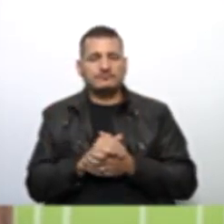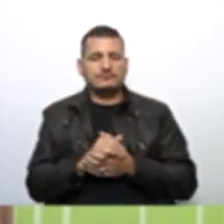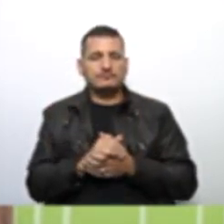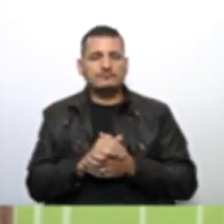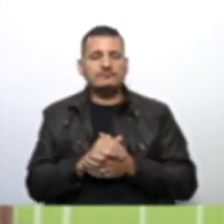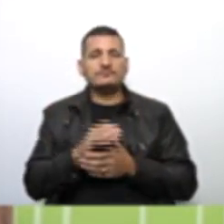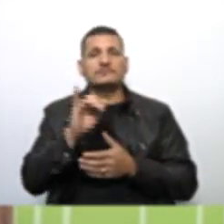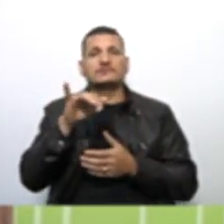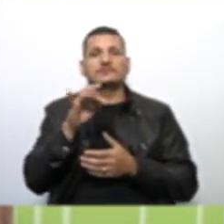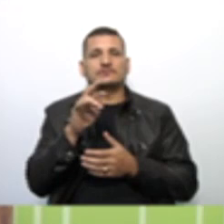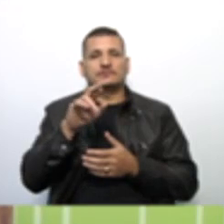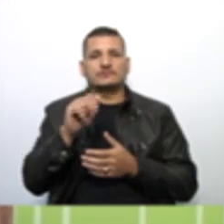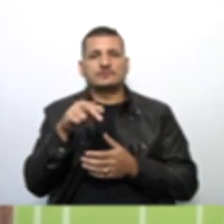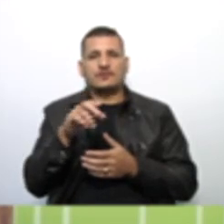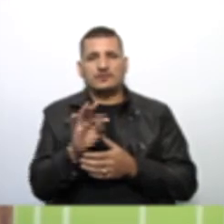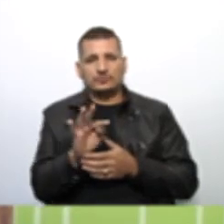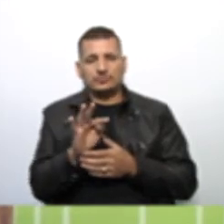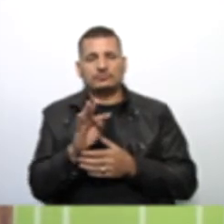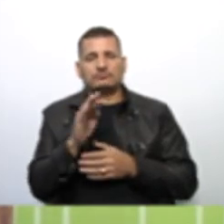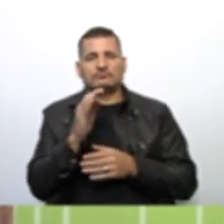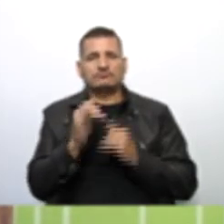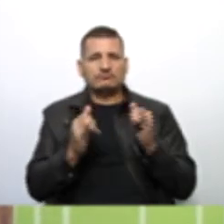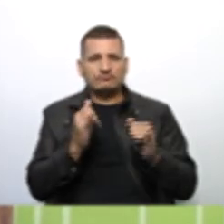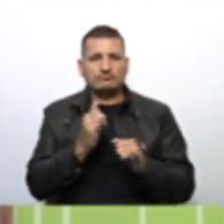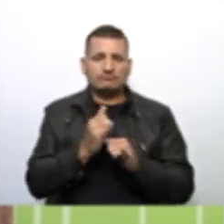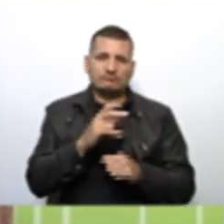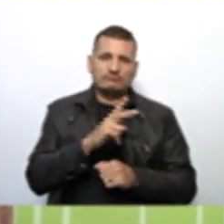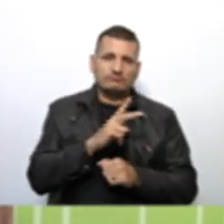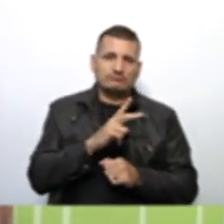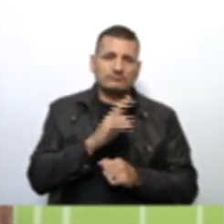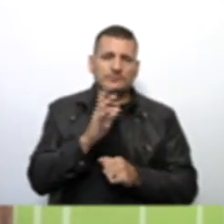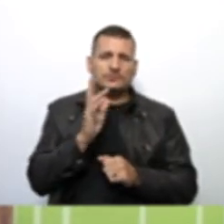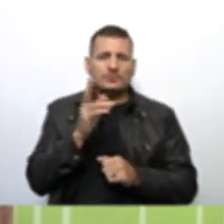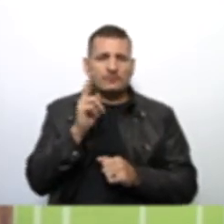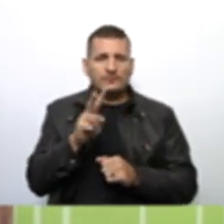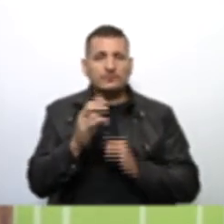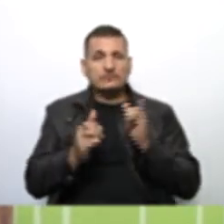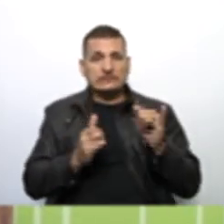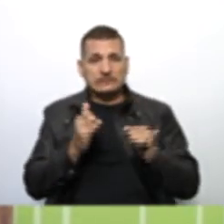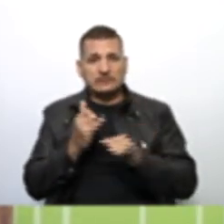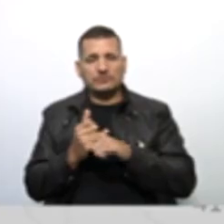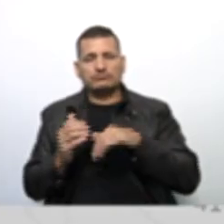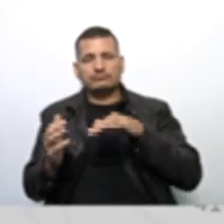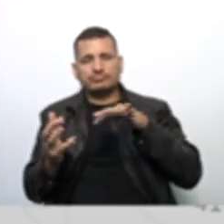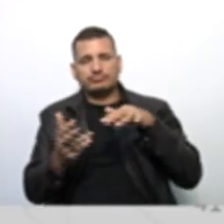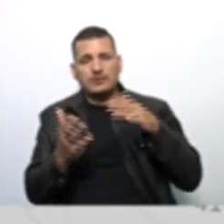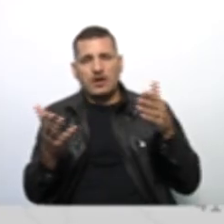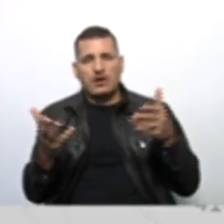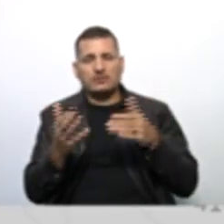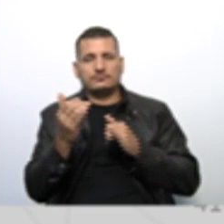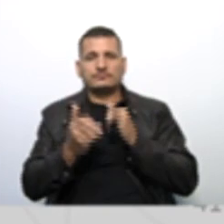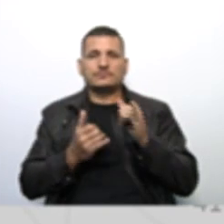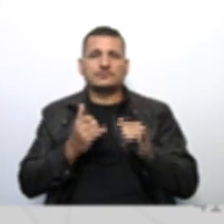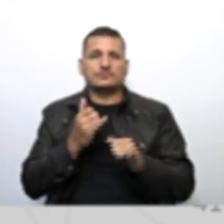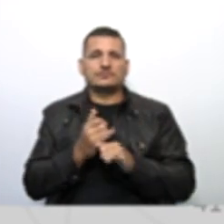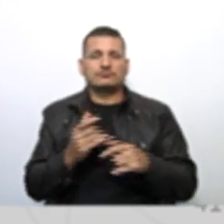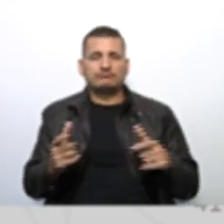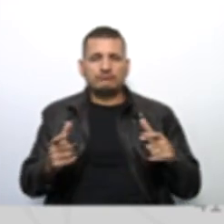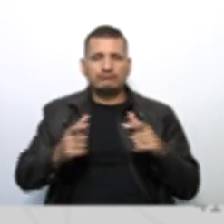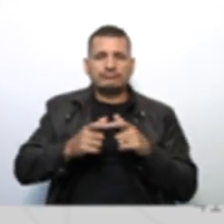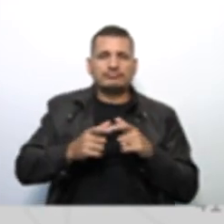de intranet, pessoal. Vocês viram o que era internet e agora nós vamos ver o nosso slidezinho, o que é intranet. Vamos lá.